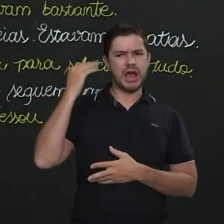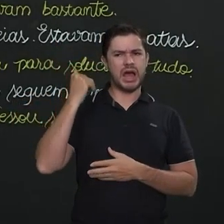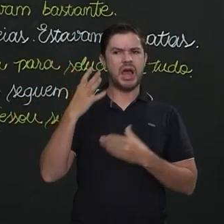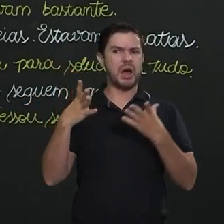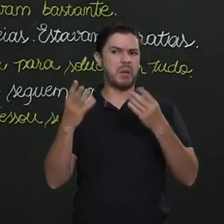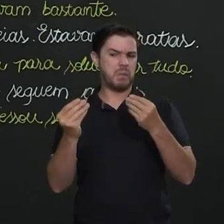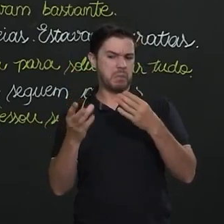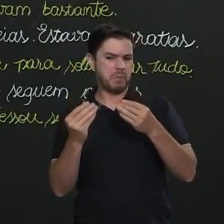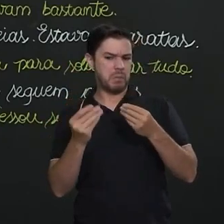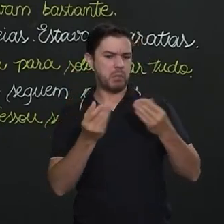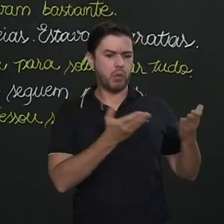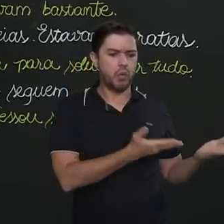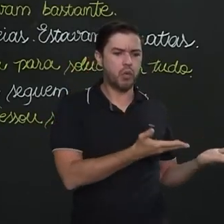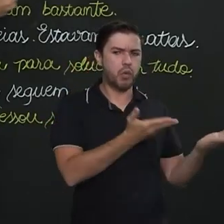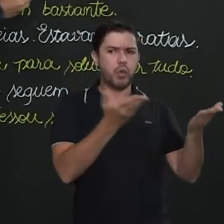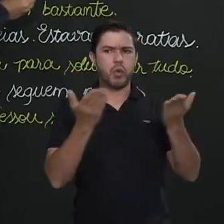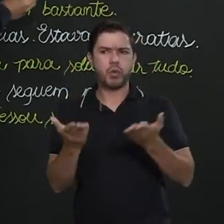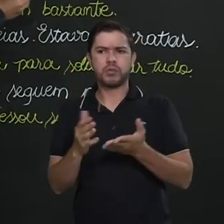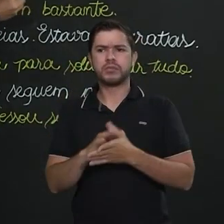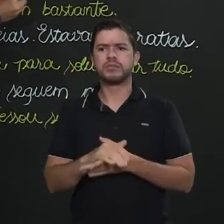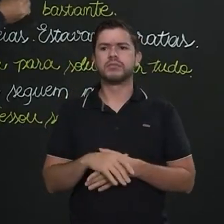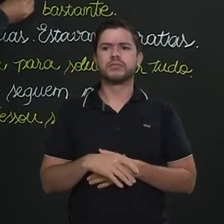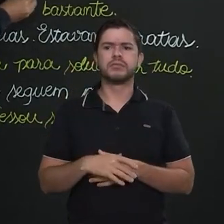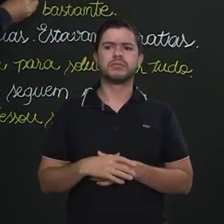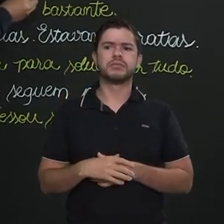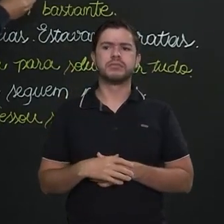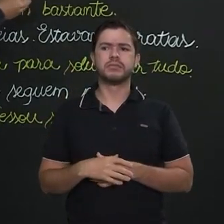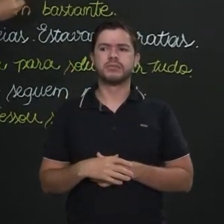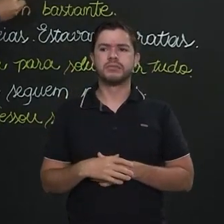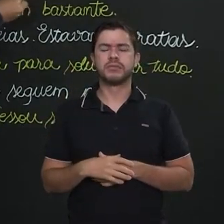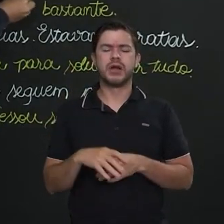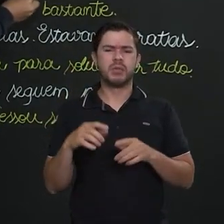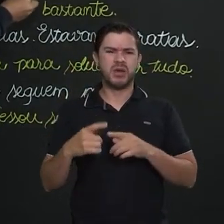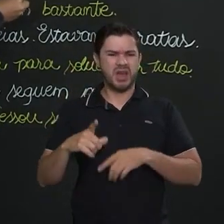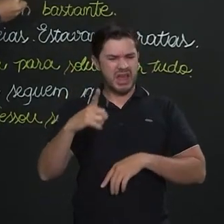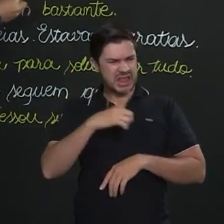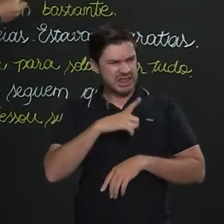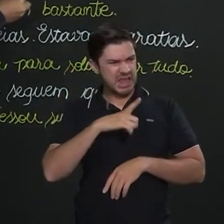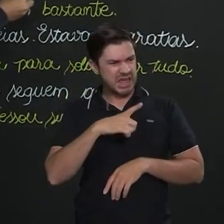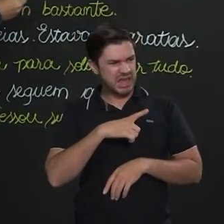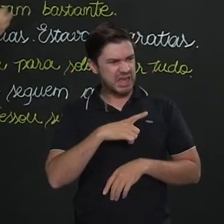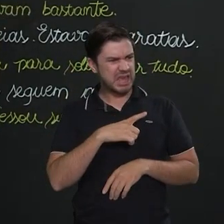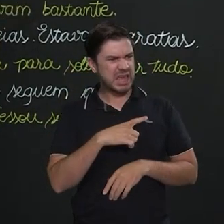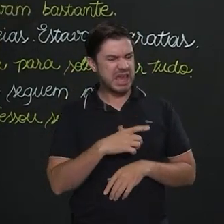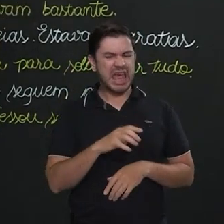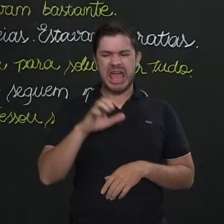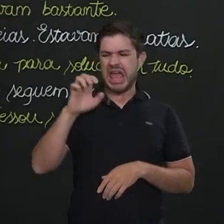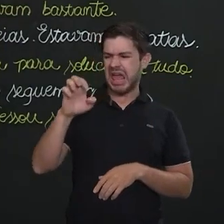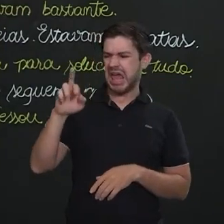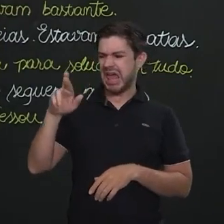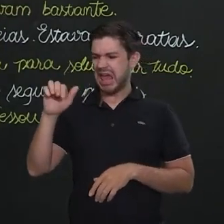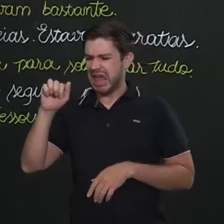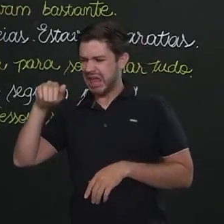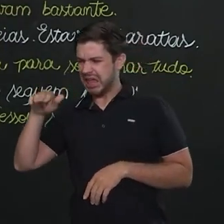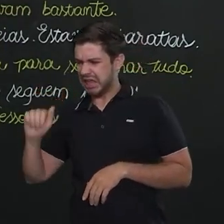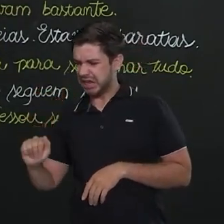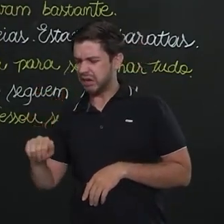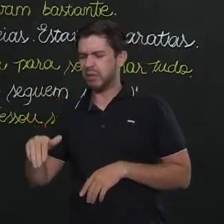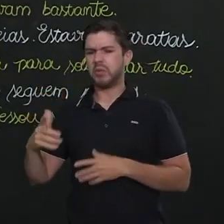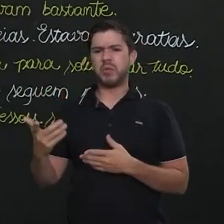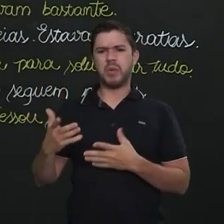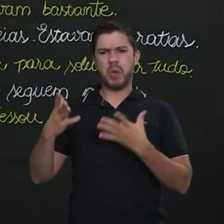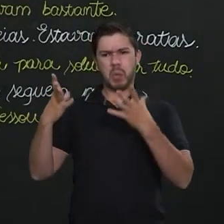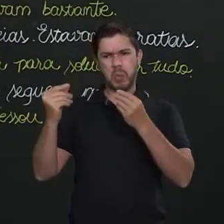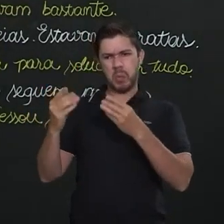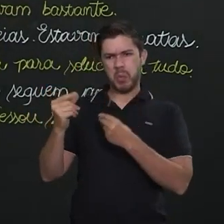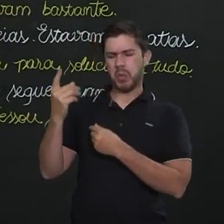bastantes convidados. Nossa, existe isso? Existe. Sabe por quê? Porque aqui ele pode variar, porque ele está como sinônimo de muitos.